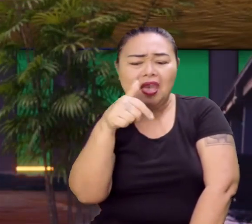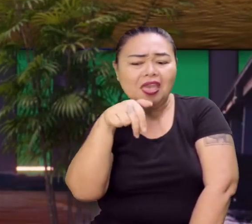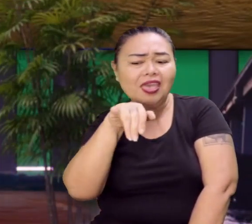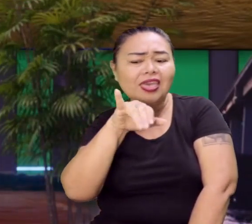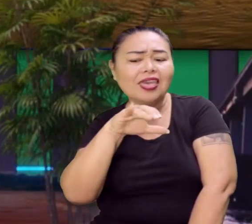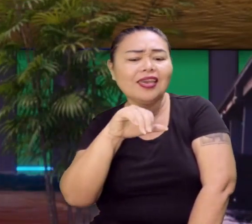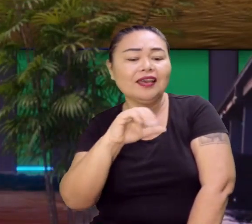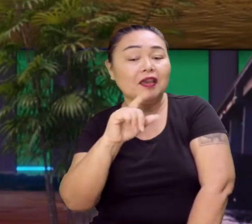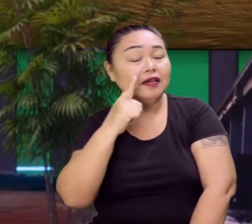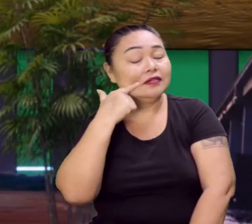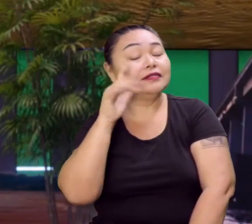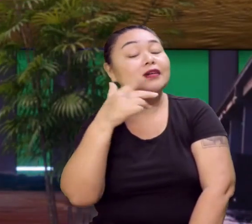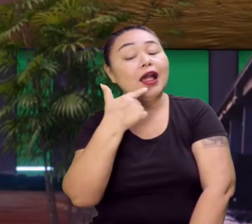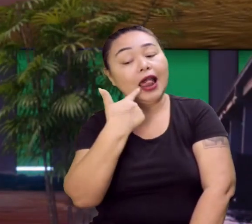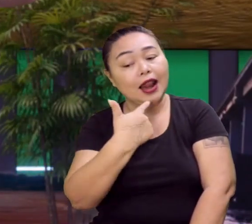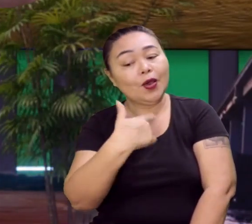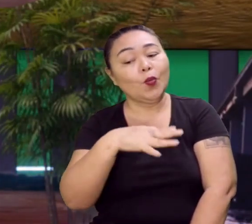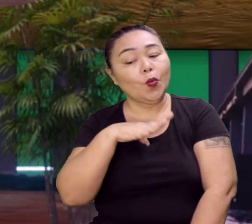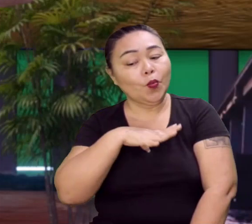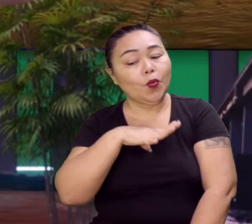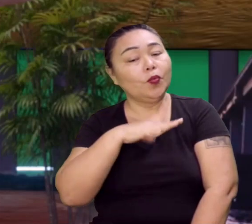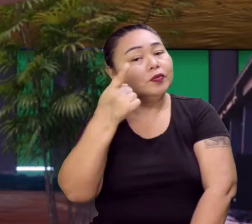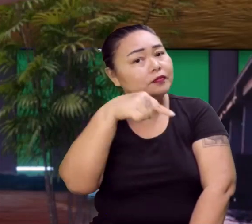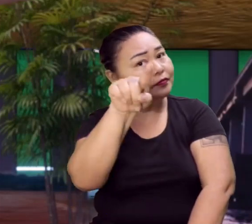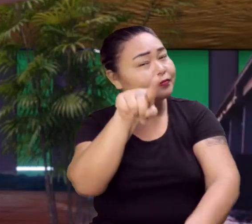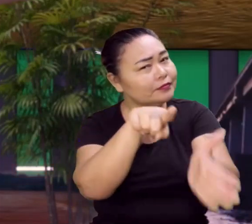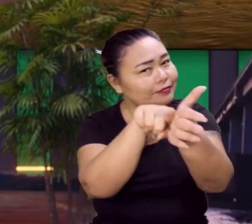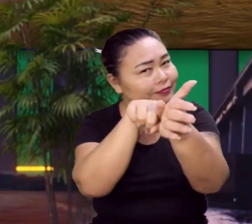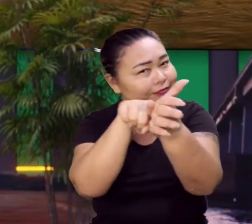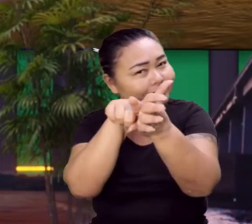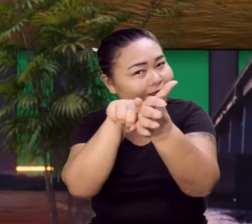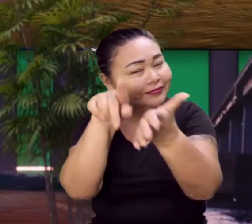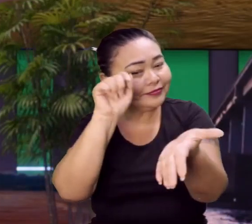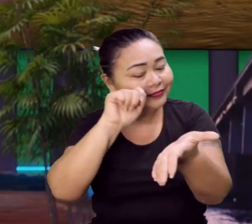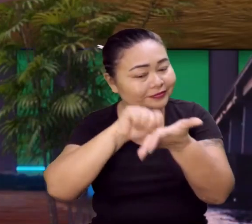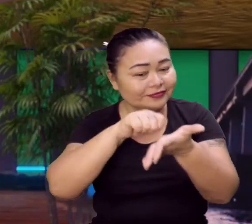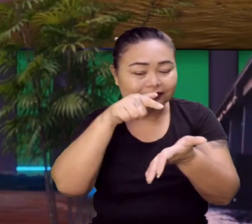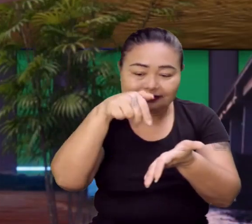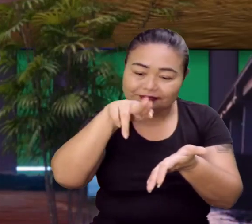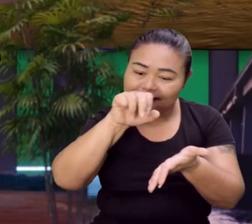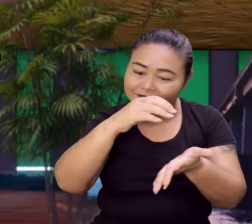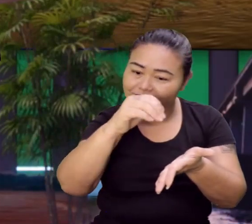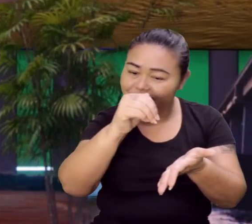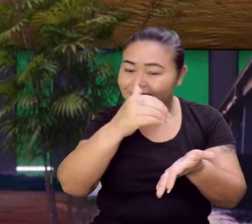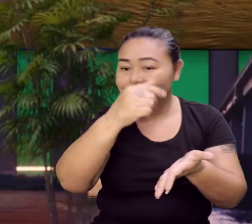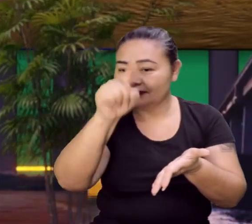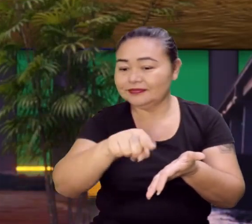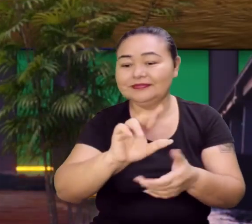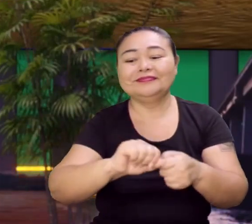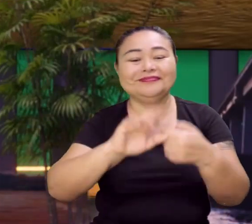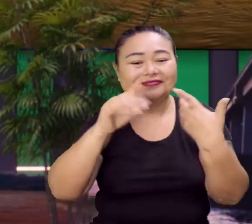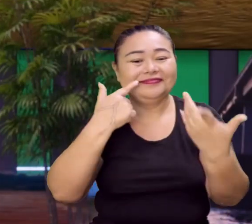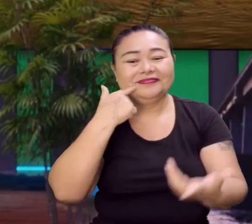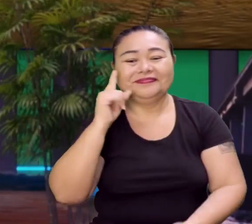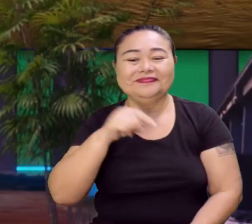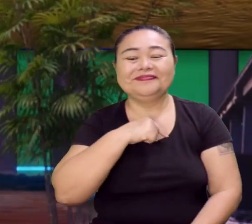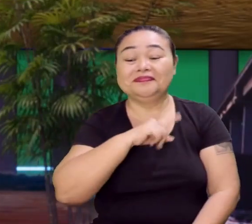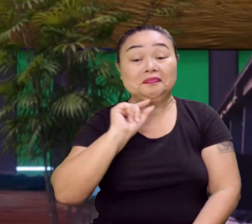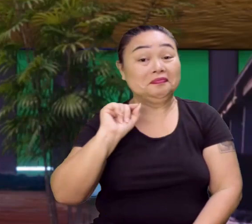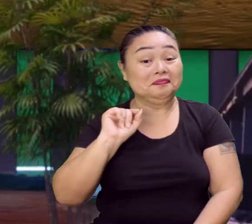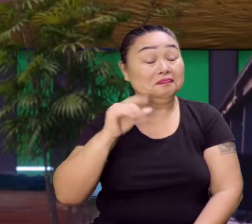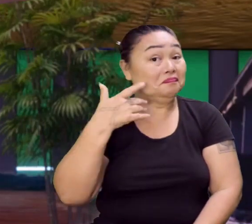Não, língua portuguesa. O aluno é top, ele vai pesquisar. Vai pesquisar, ele vai escrever lá, Q-U-I, cedilha A, acento no A,